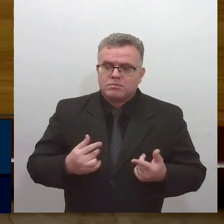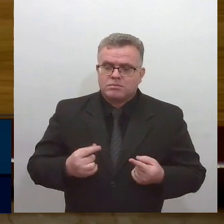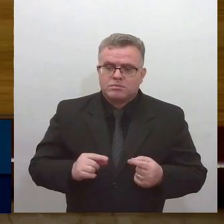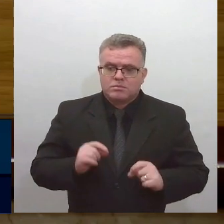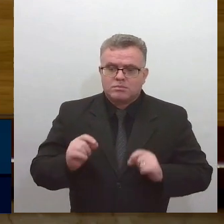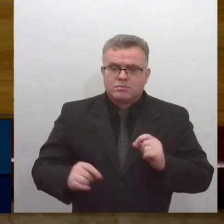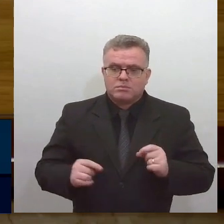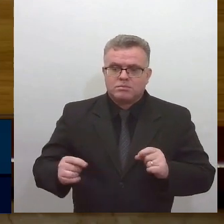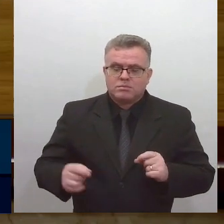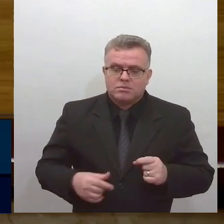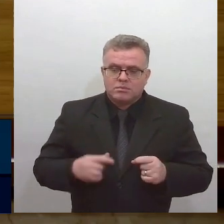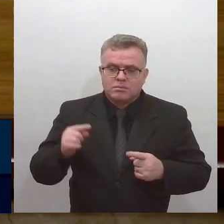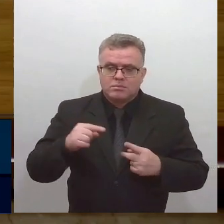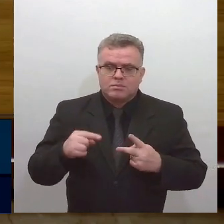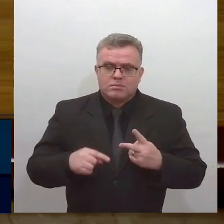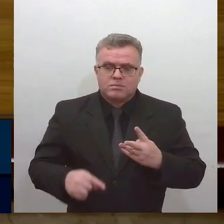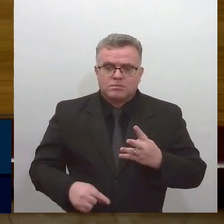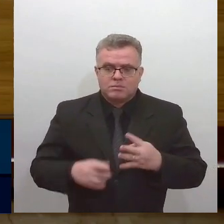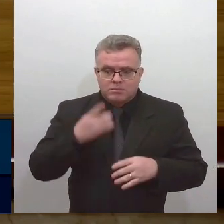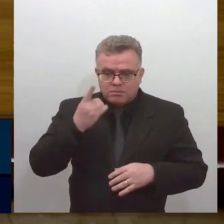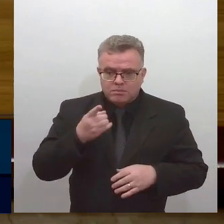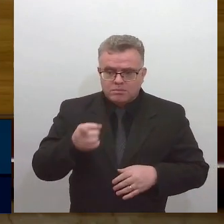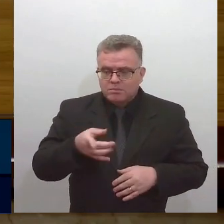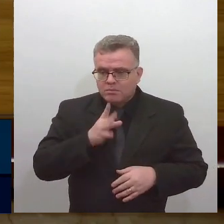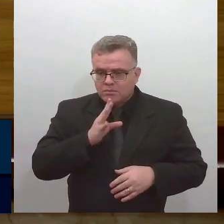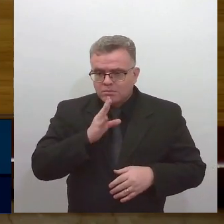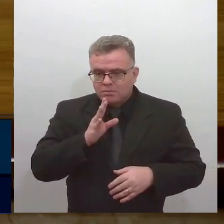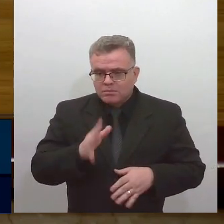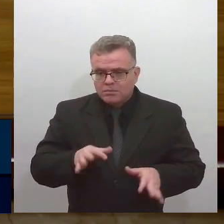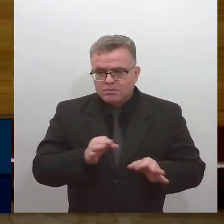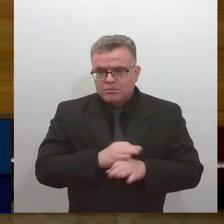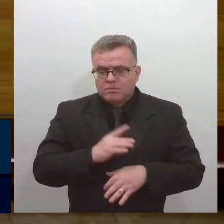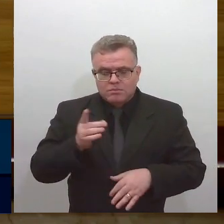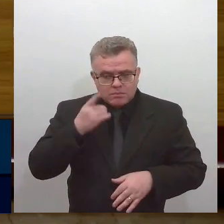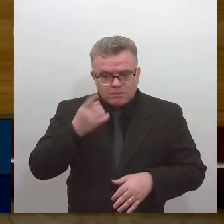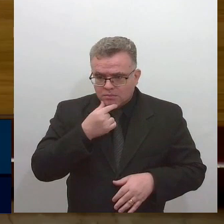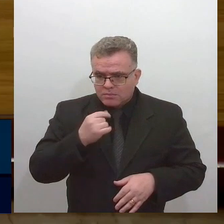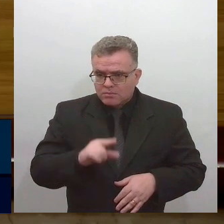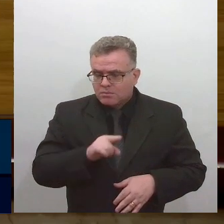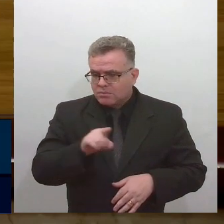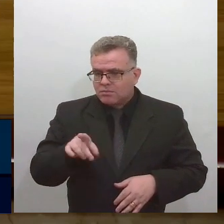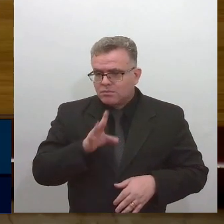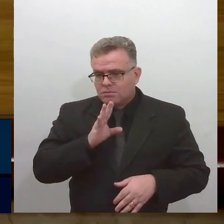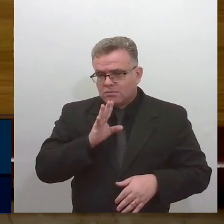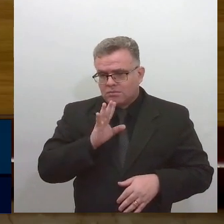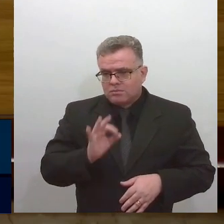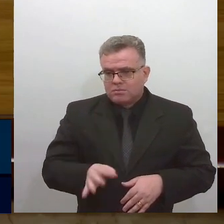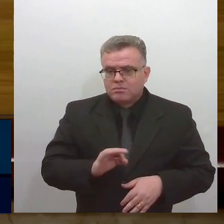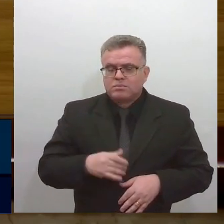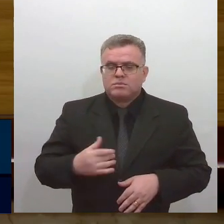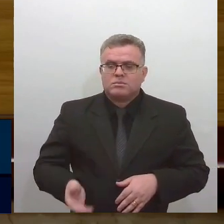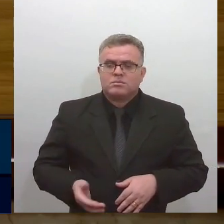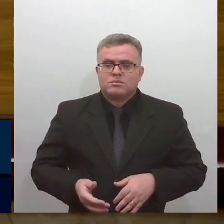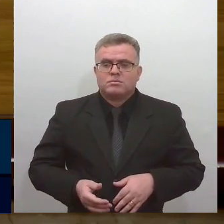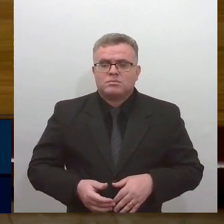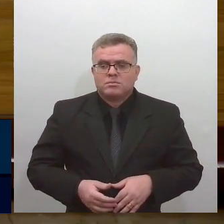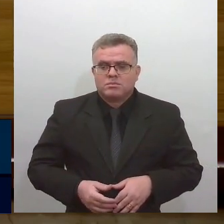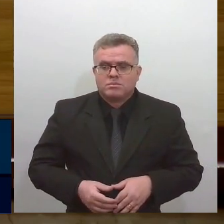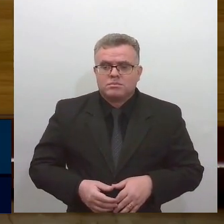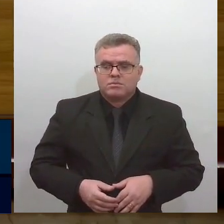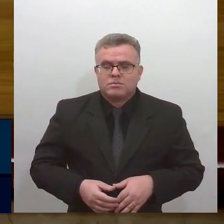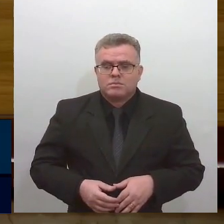como Deputado L já conhecia né do deputado Luciano também e tentar na próxima na minha